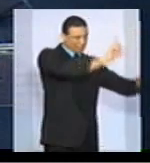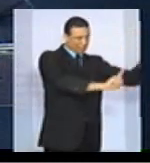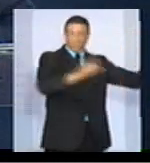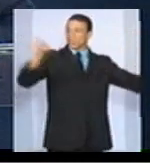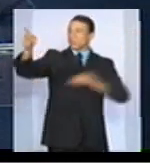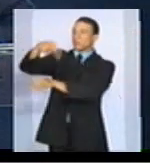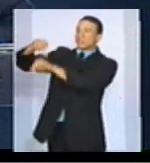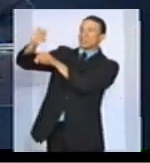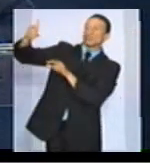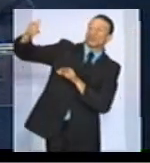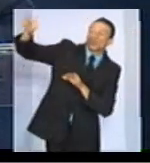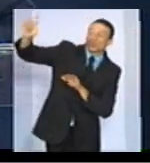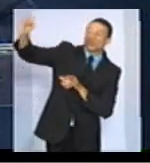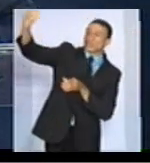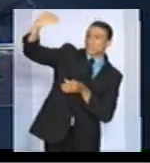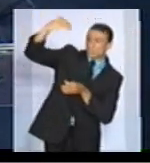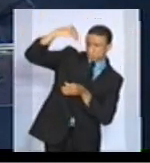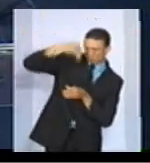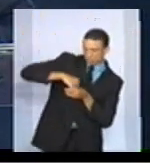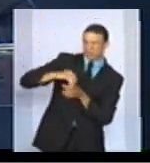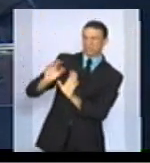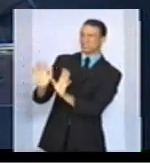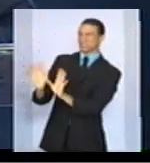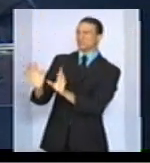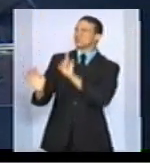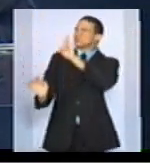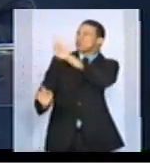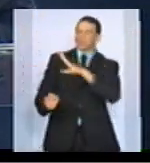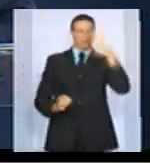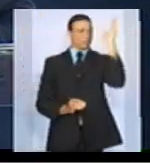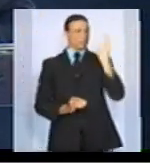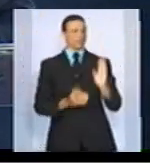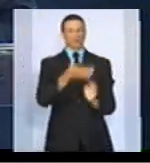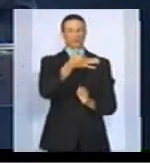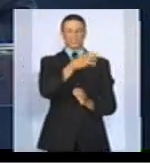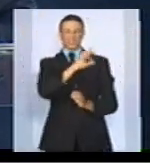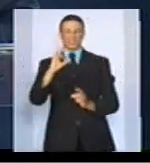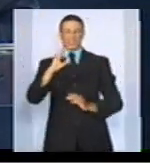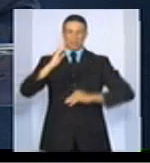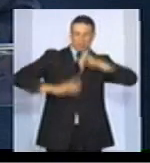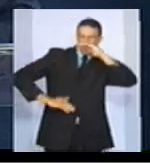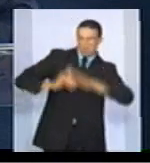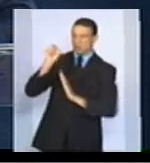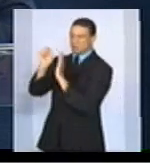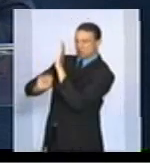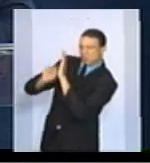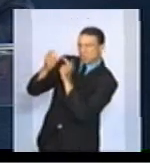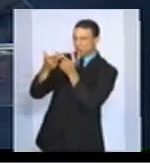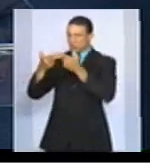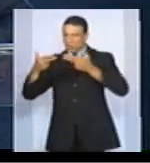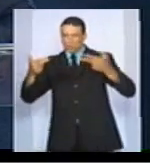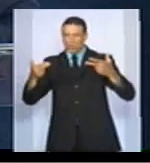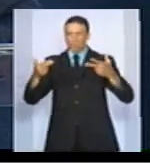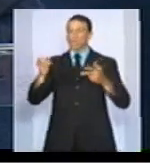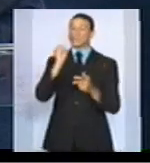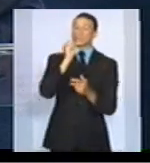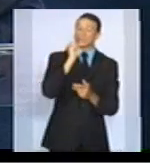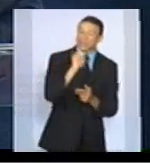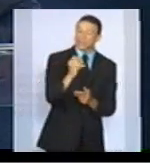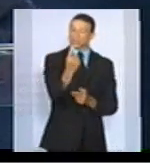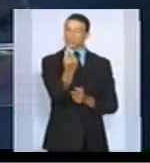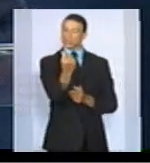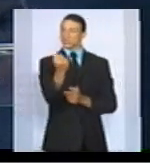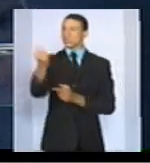estrangeiro que ele seja 100% brasileiro roteiro brasileiro escrito por brasileiro etc mas se o financiamento for de estrangeiro